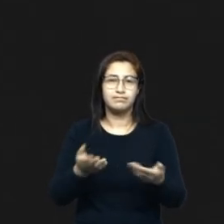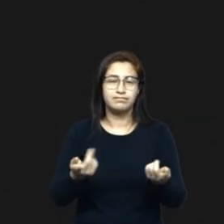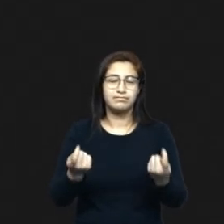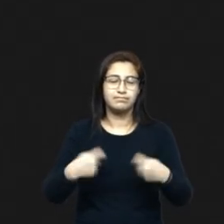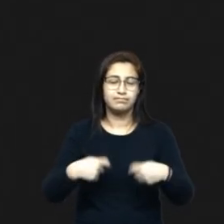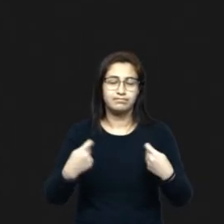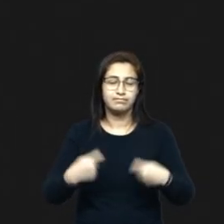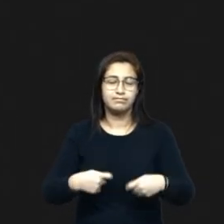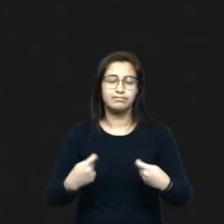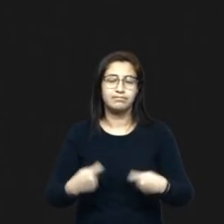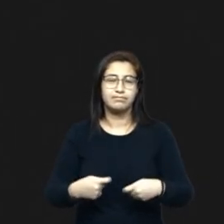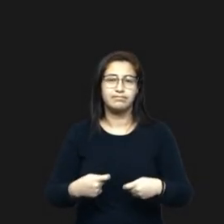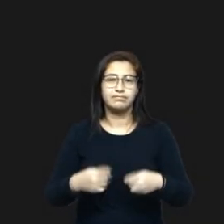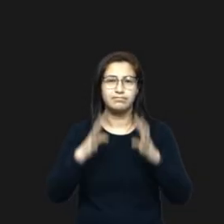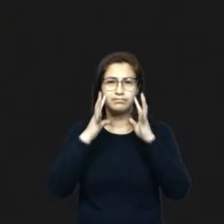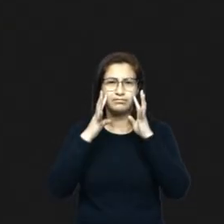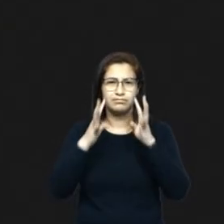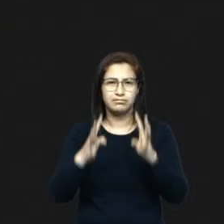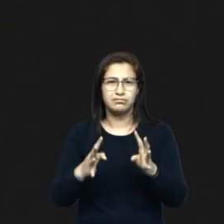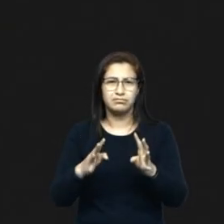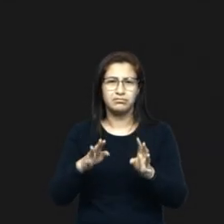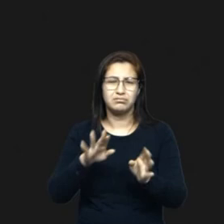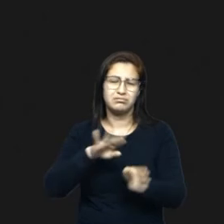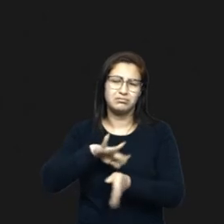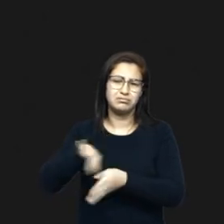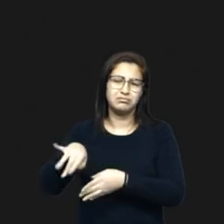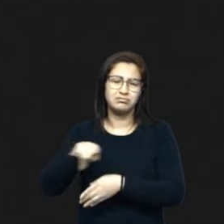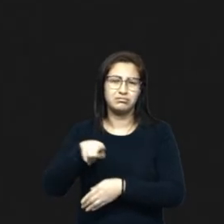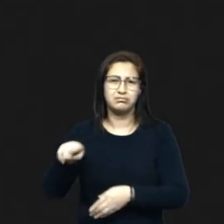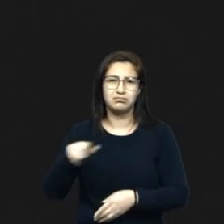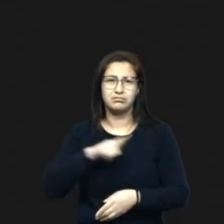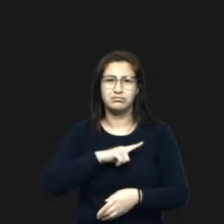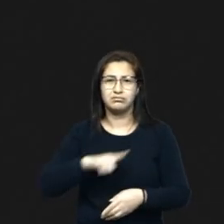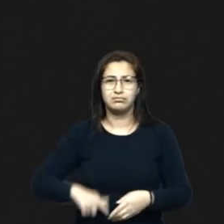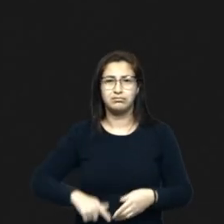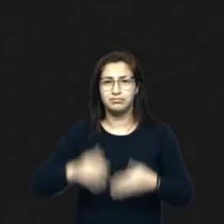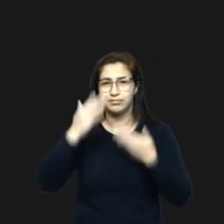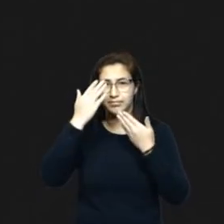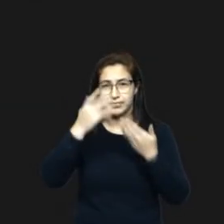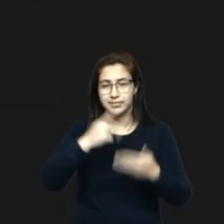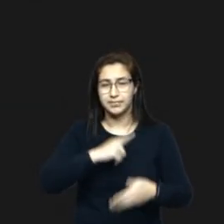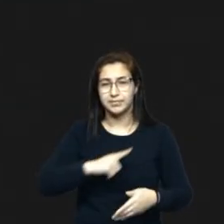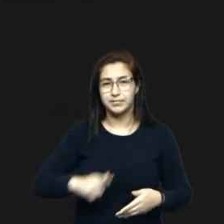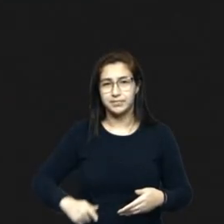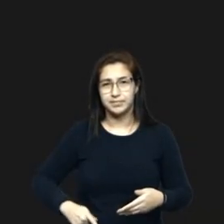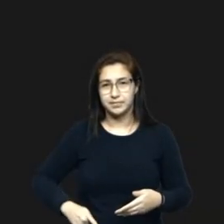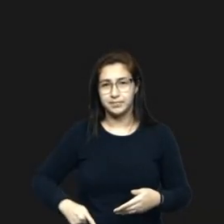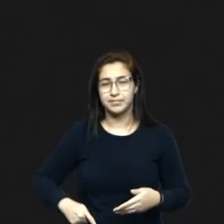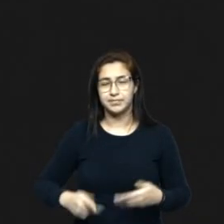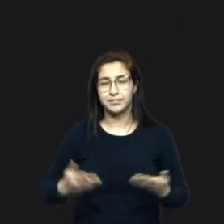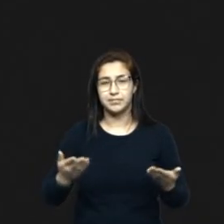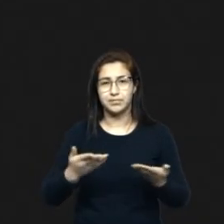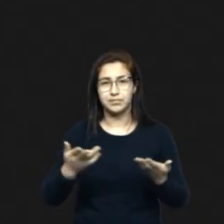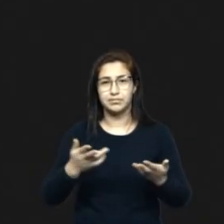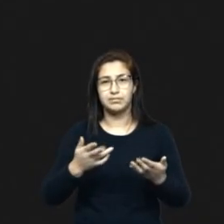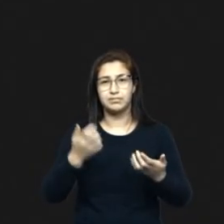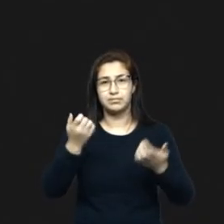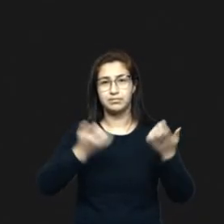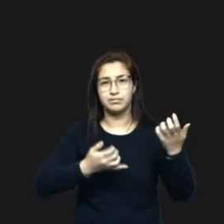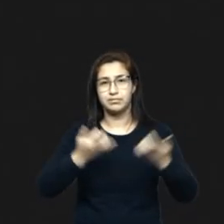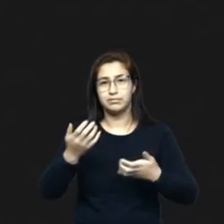e não deem ouvidos a esses governadores. Muito obrigado, presidente. Esse é o recado do dia de hoje. Saímos